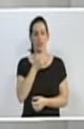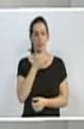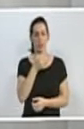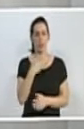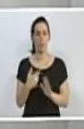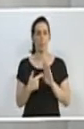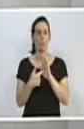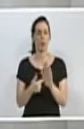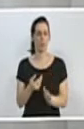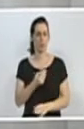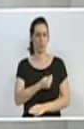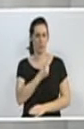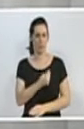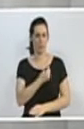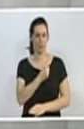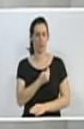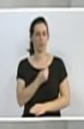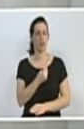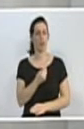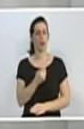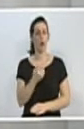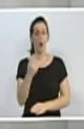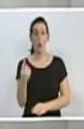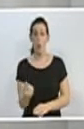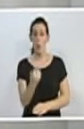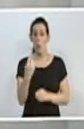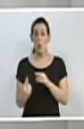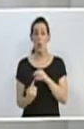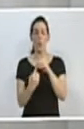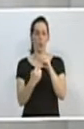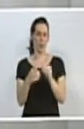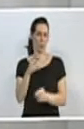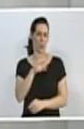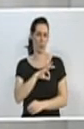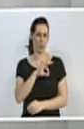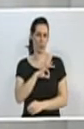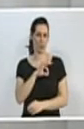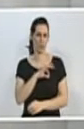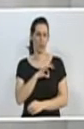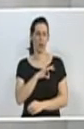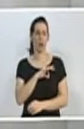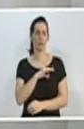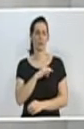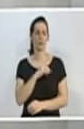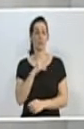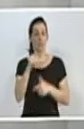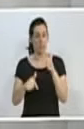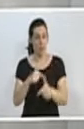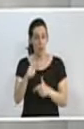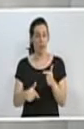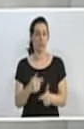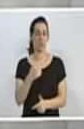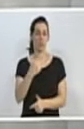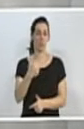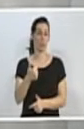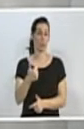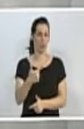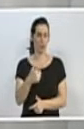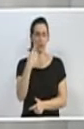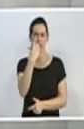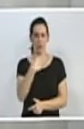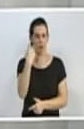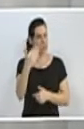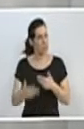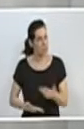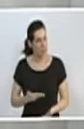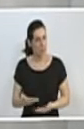constatou a presença, geralmente, de único policial militar atuando por turno de 12 horas de serviço. Em Rio do